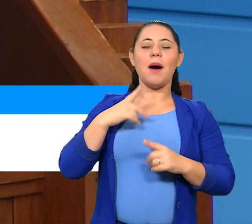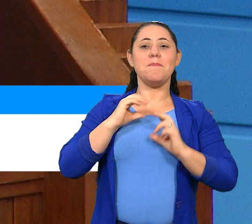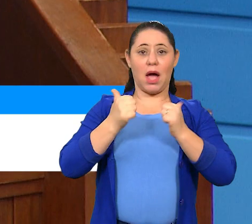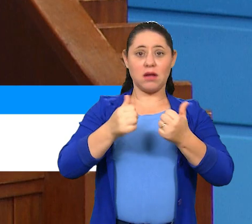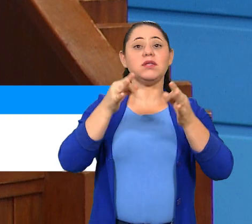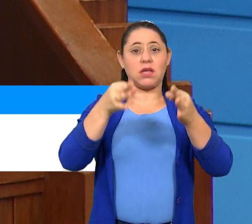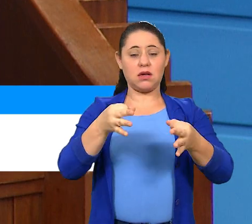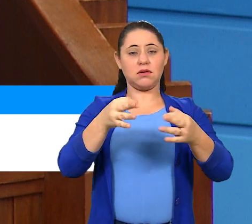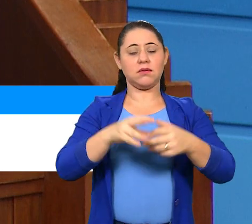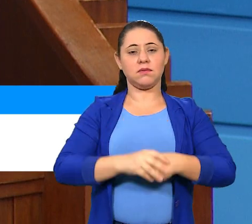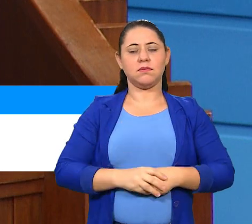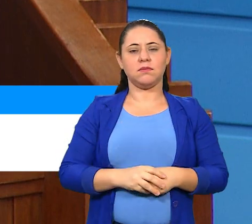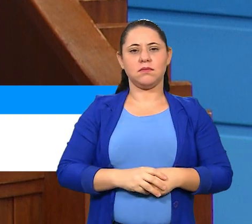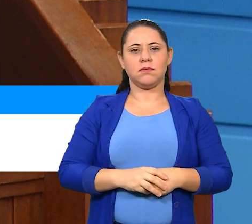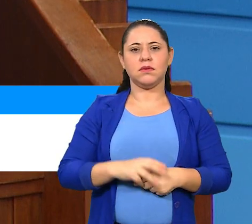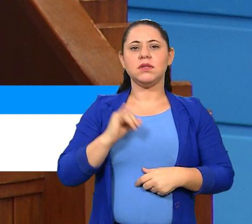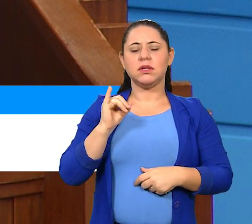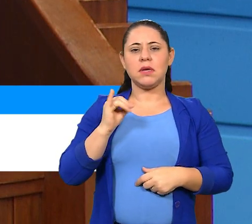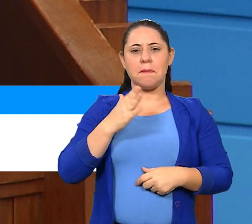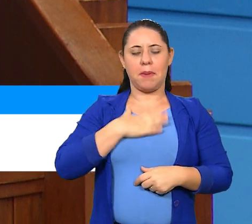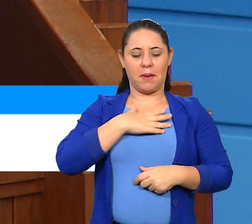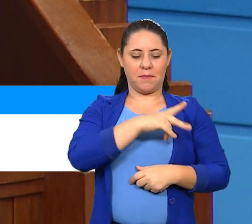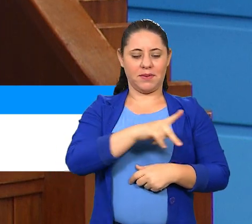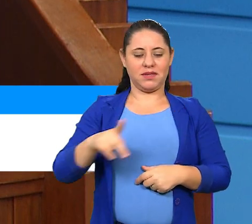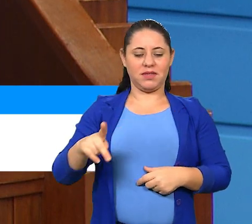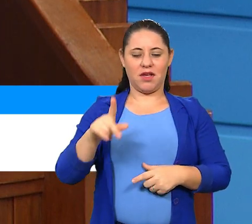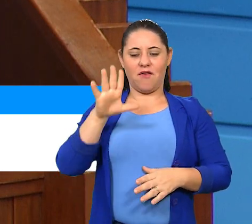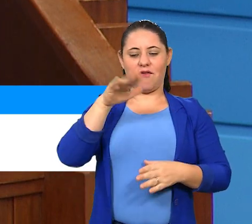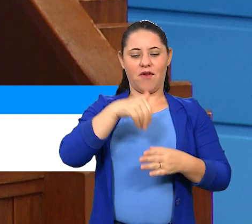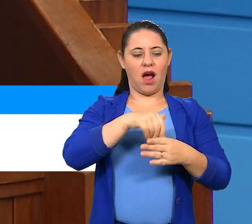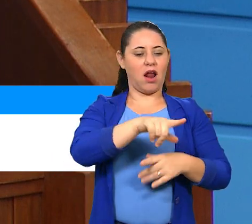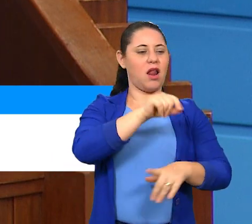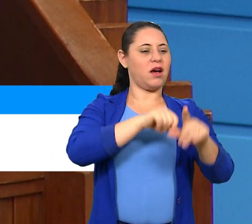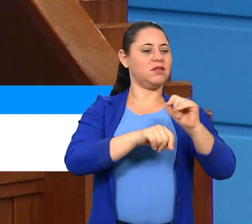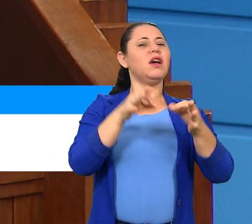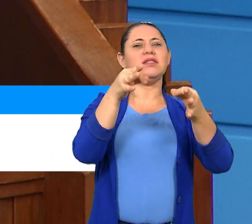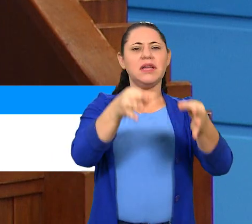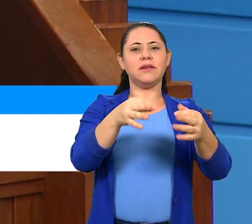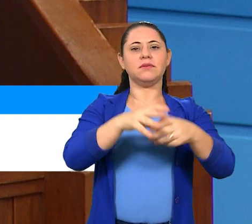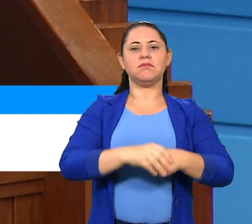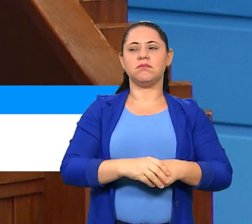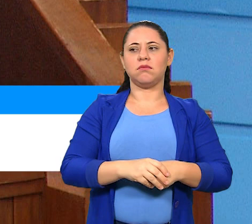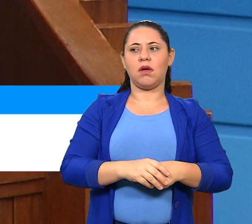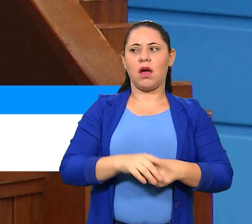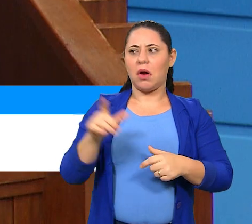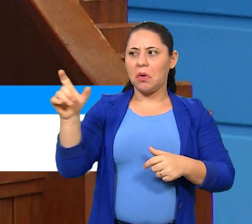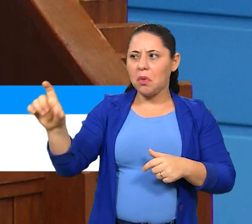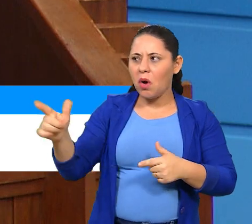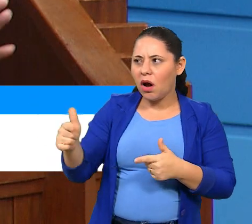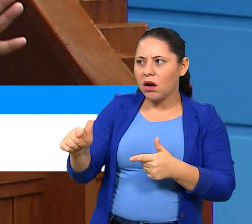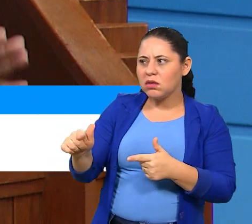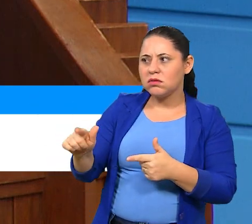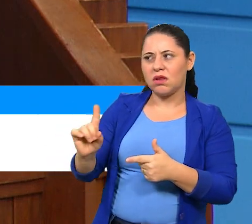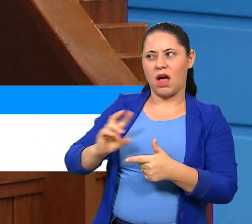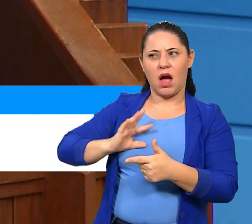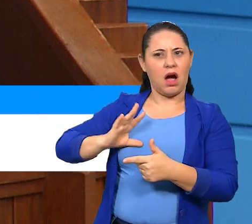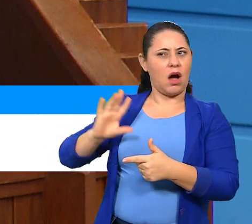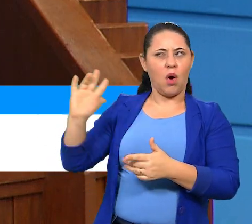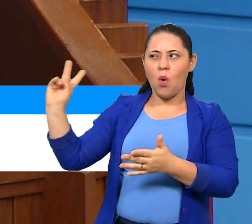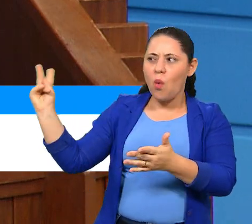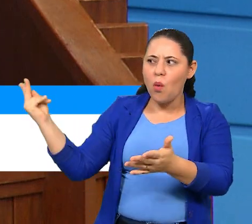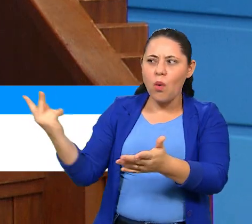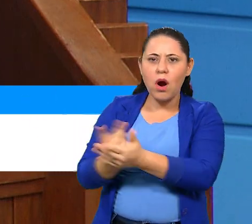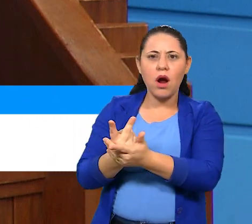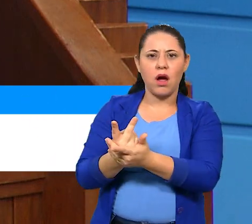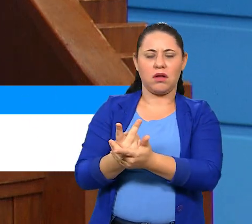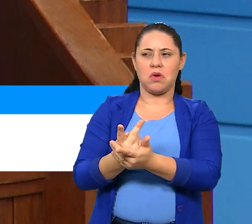me favorece que o meu presidente foi eleito aí tá correto Ah se não foi aí